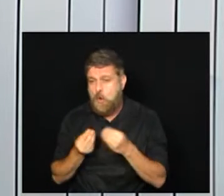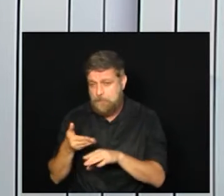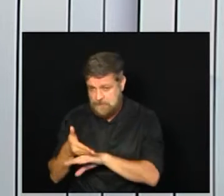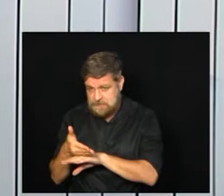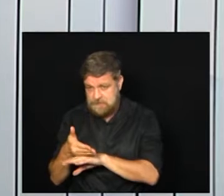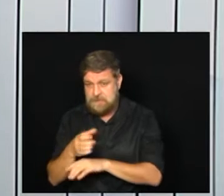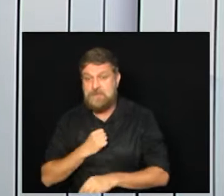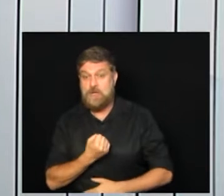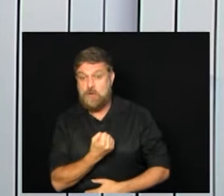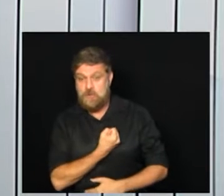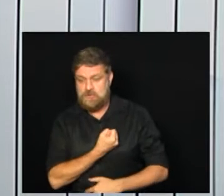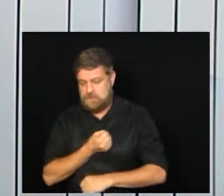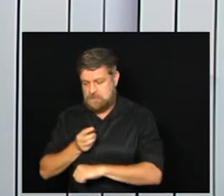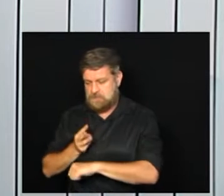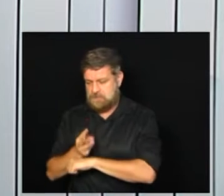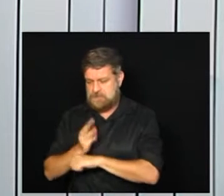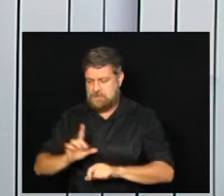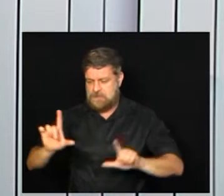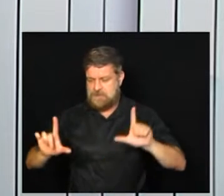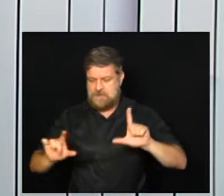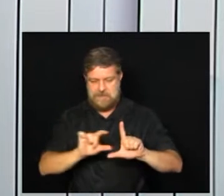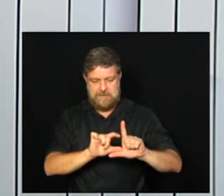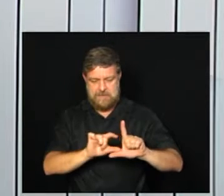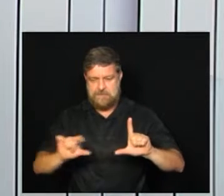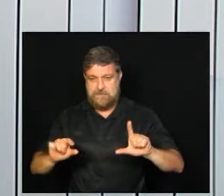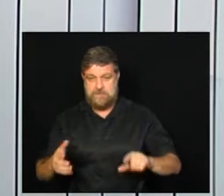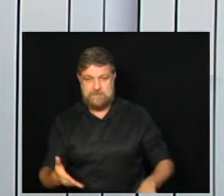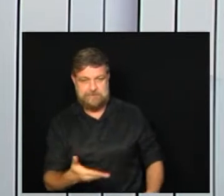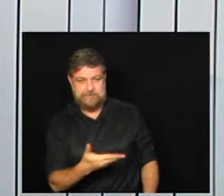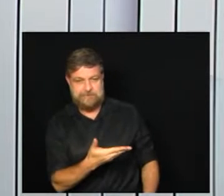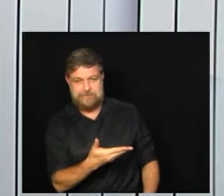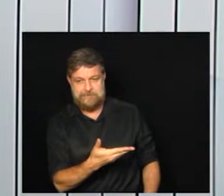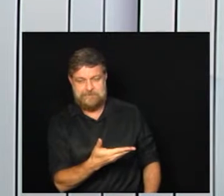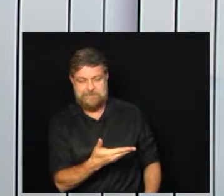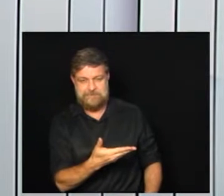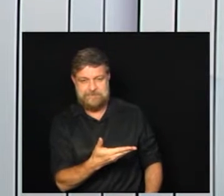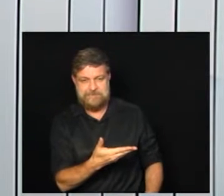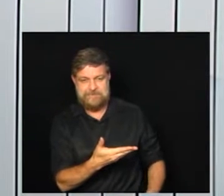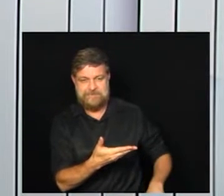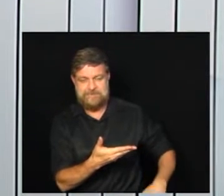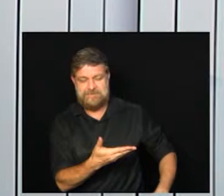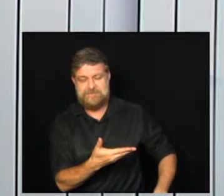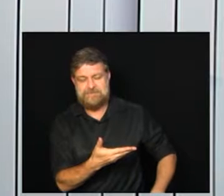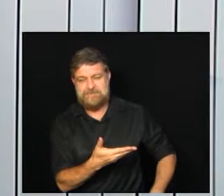WhatsApp já está aqui embaixo da sua tela. 19 é o nosso DDD,